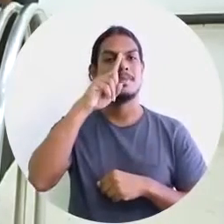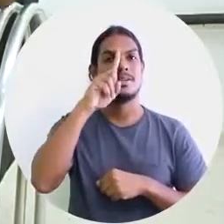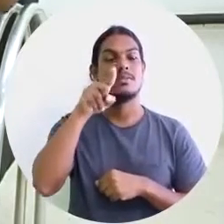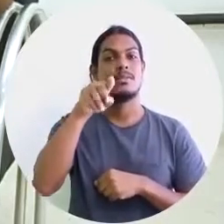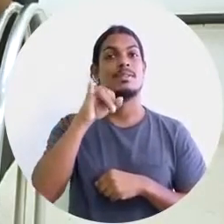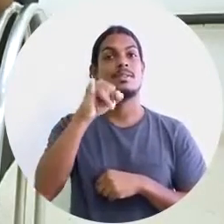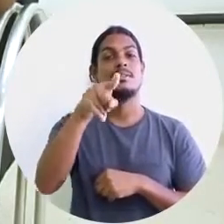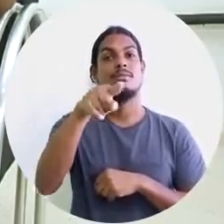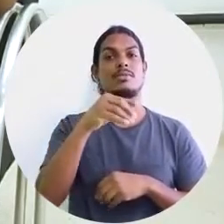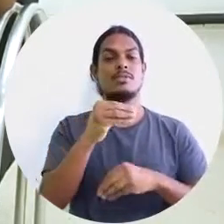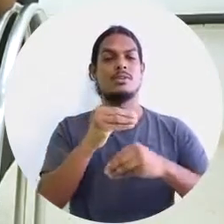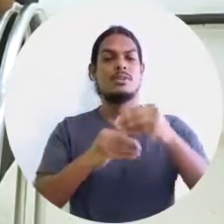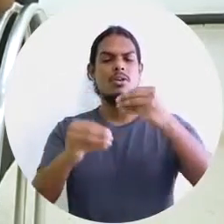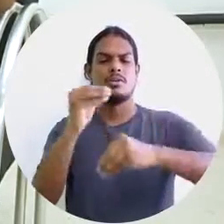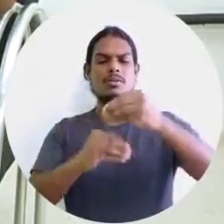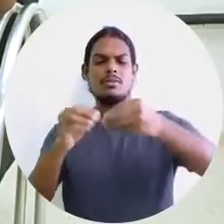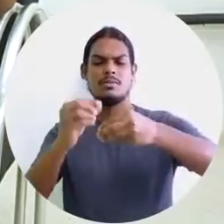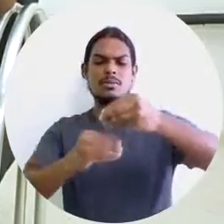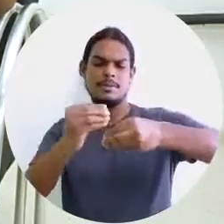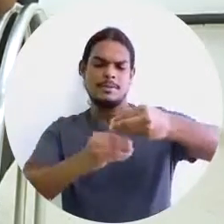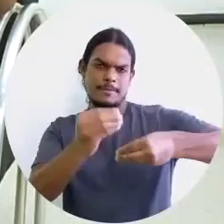fecha, isola, você